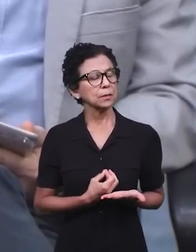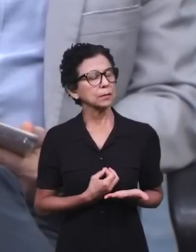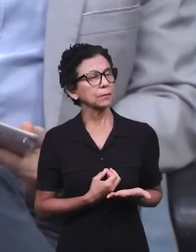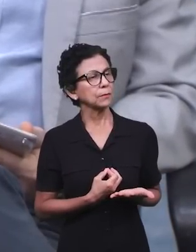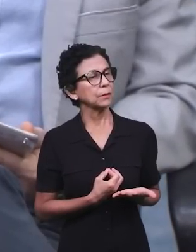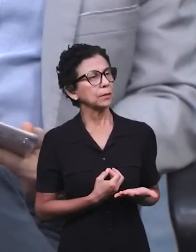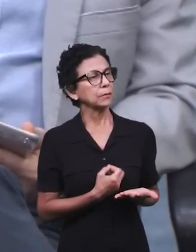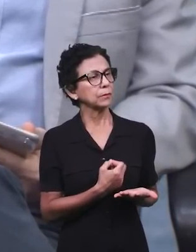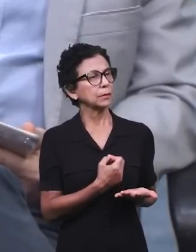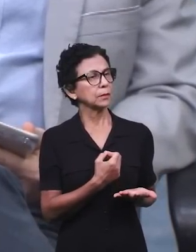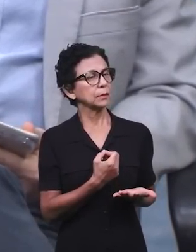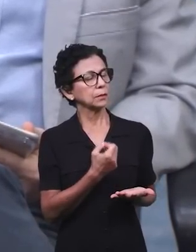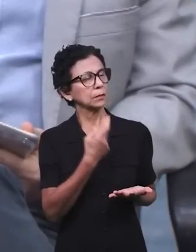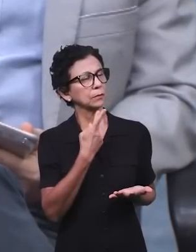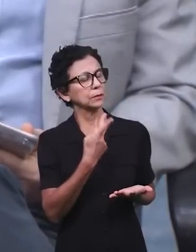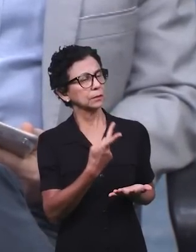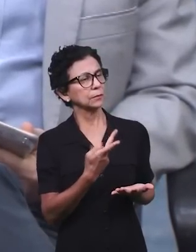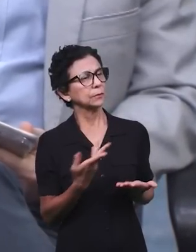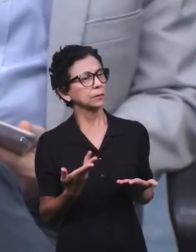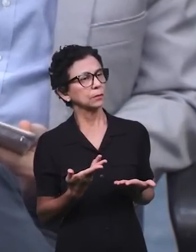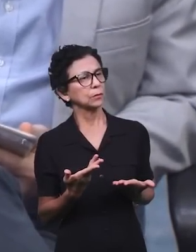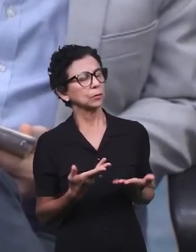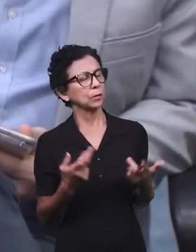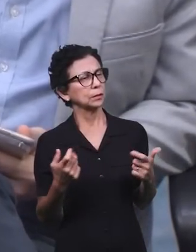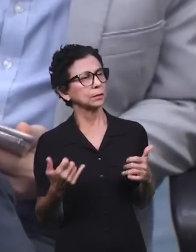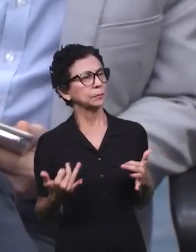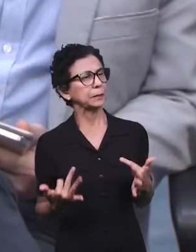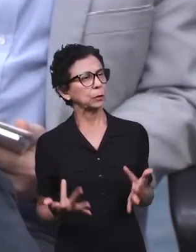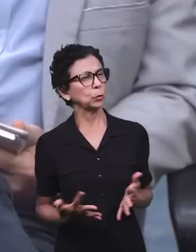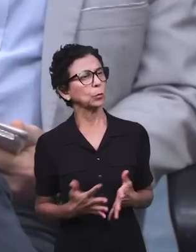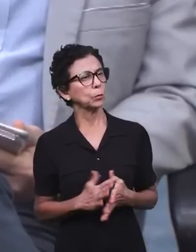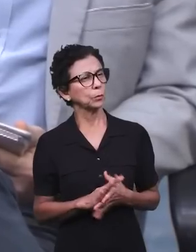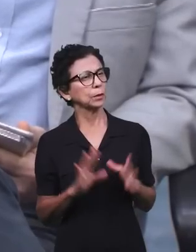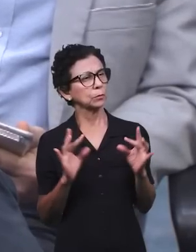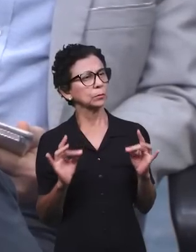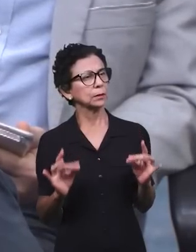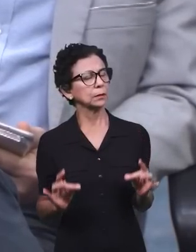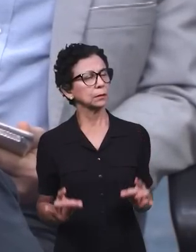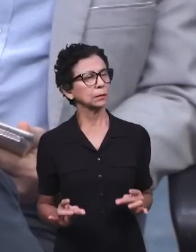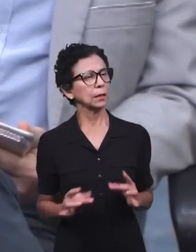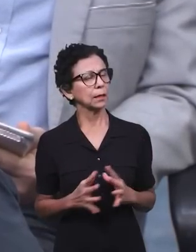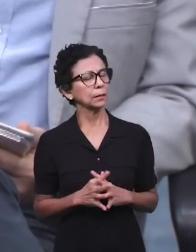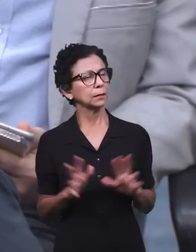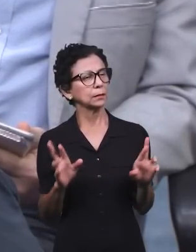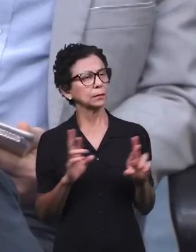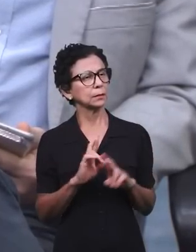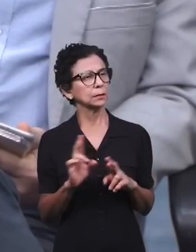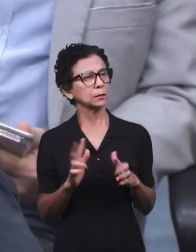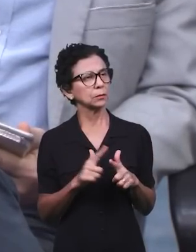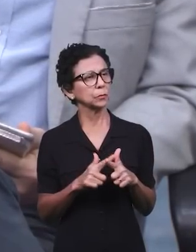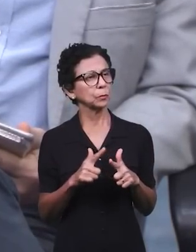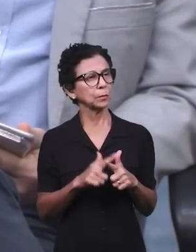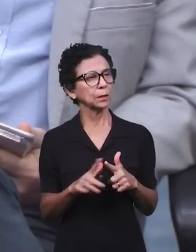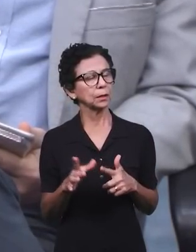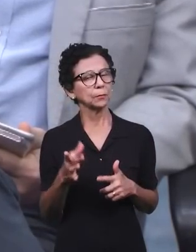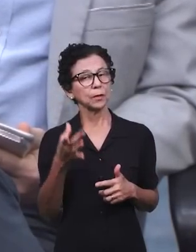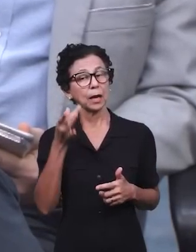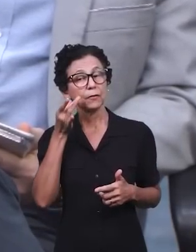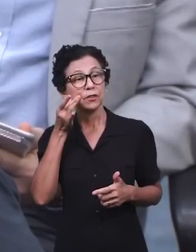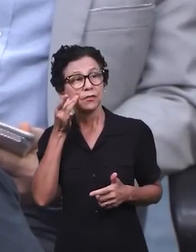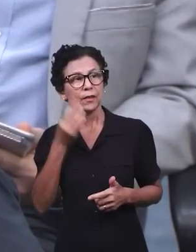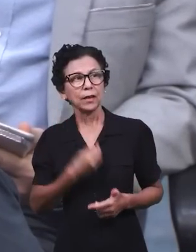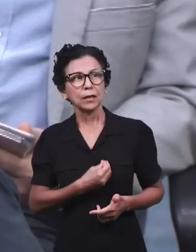bem colocada, muito bem descrita aí, nós temos a